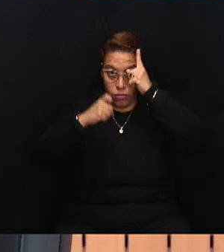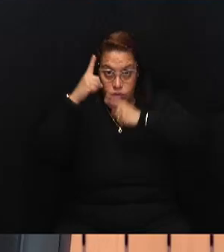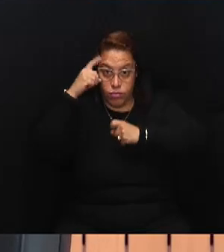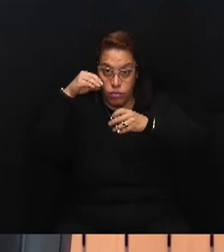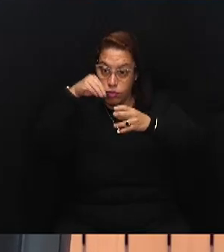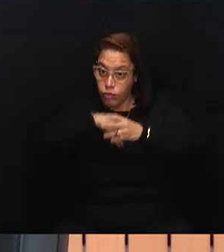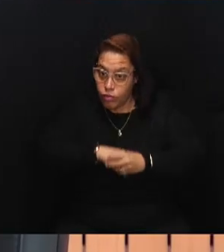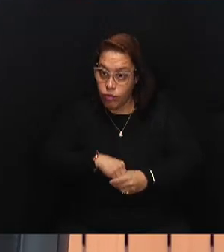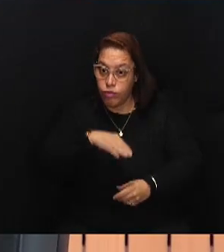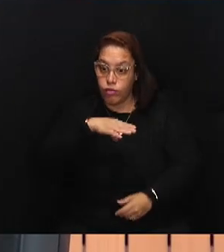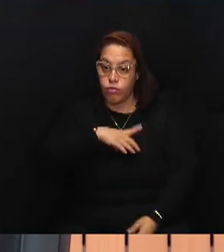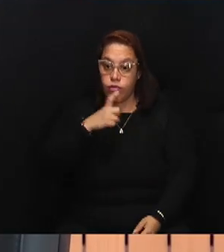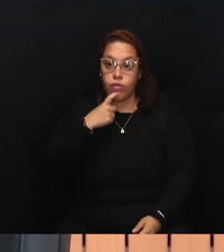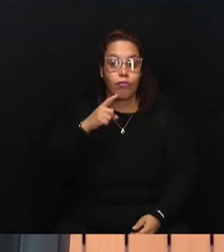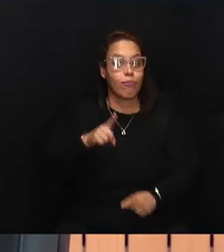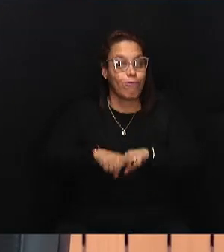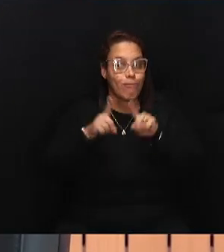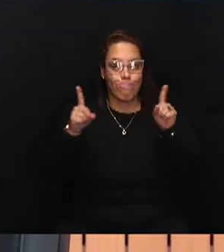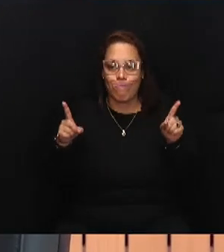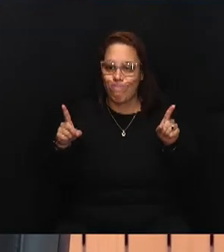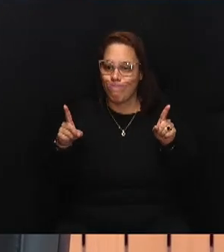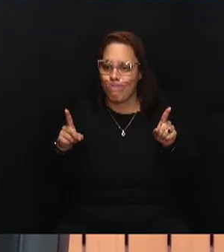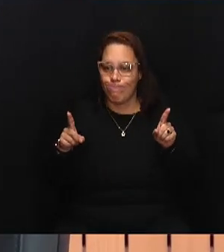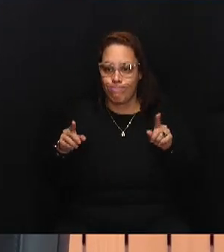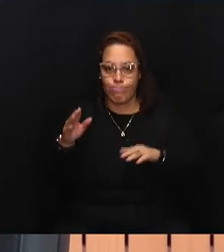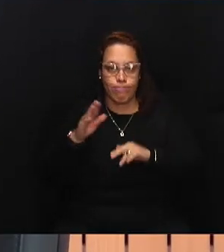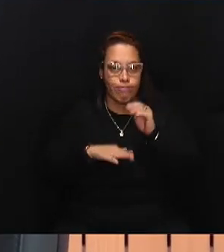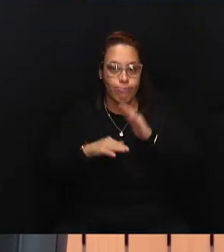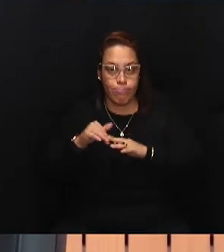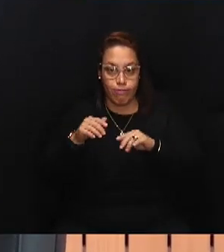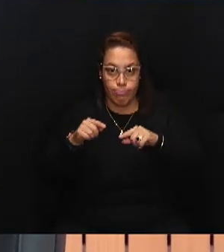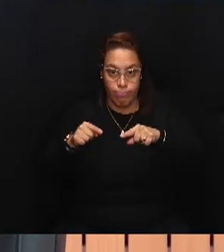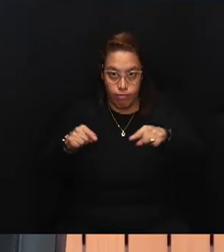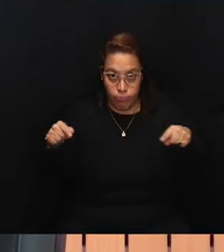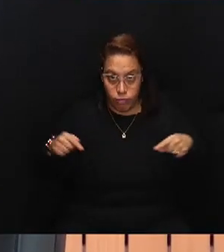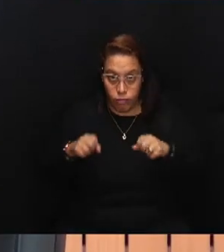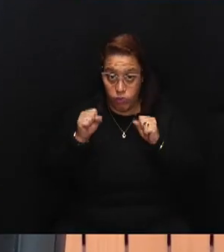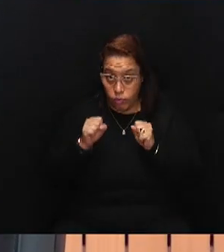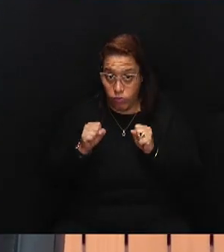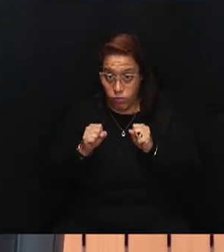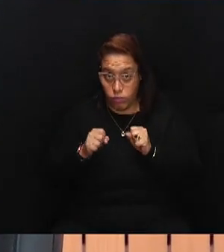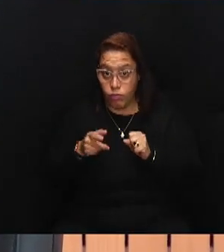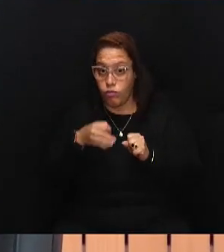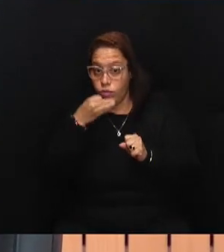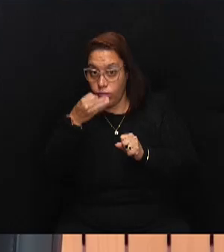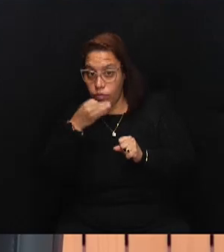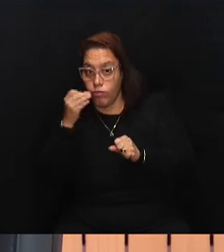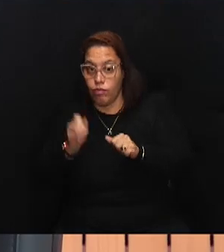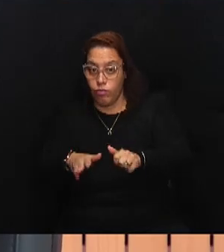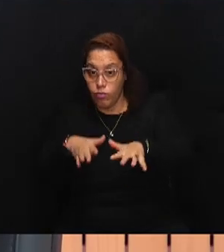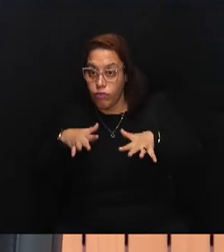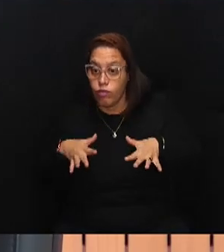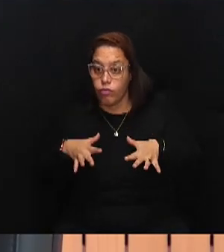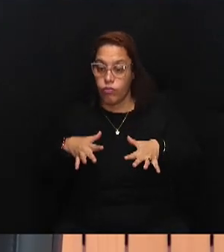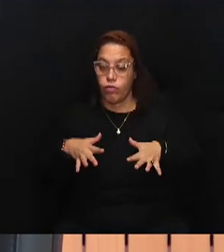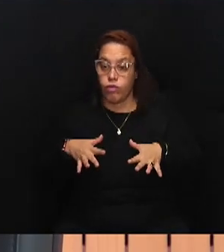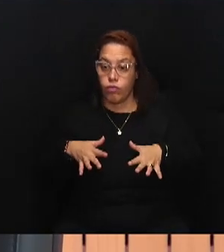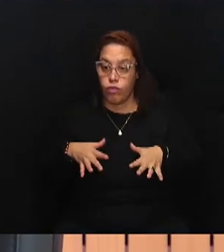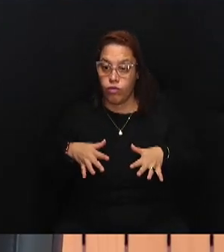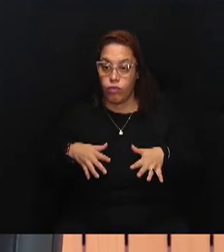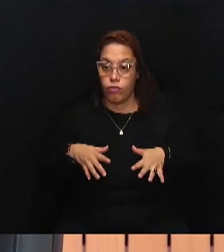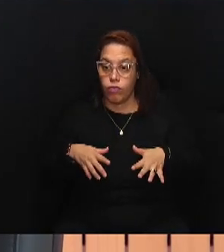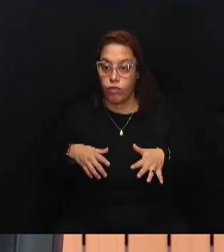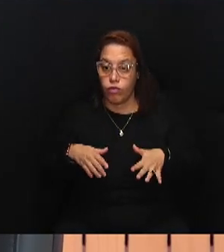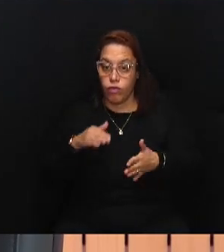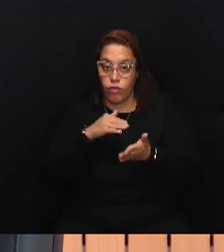cidade. Mas tem áreas que ela não pega. Eu acho que uma das ações que nós podemos fazer, eu sugiro nessa audiência, é tipo,